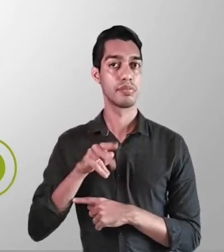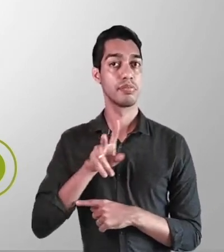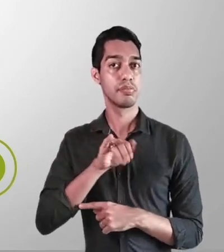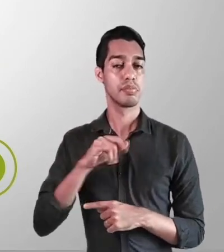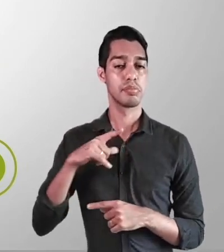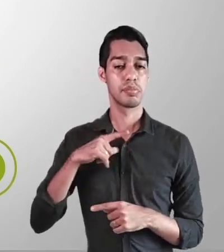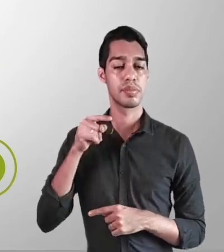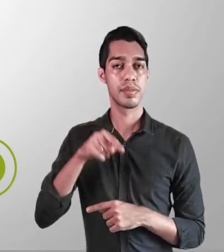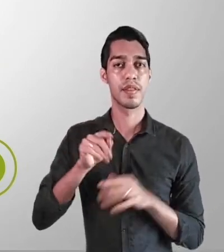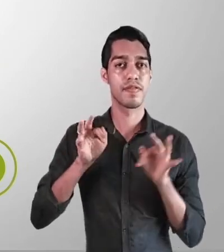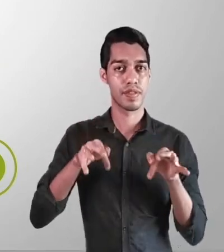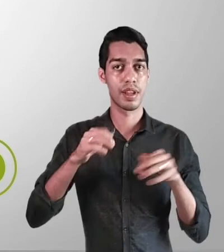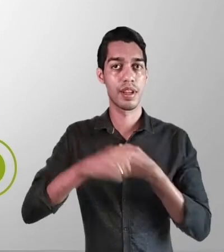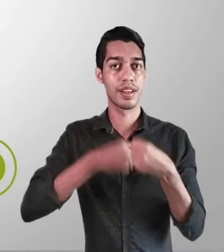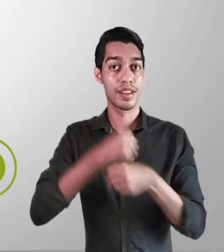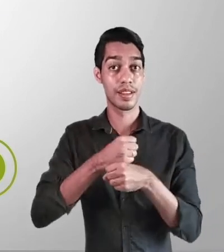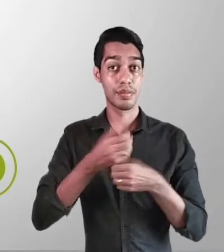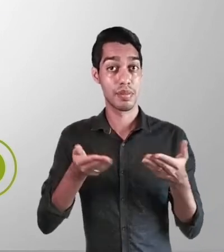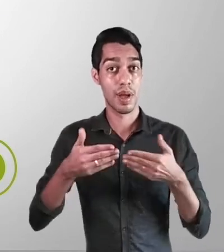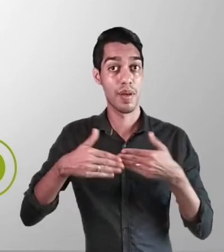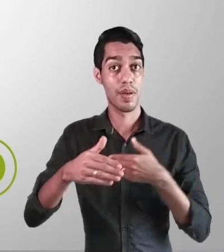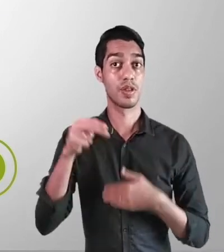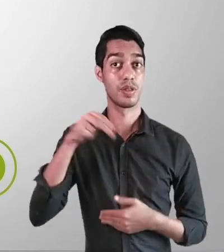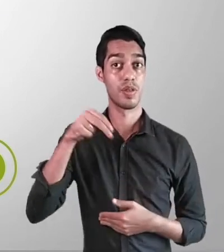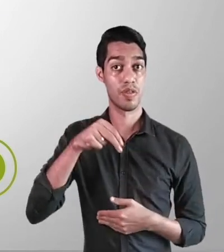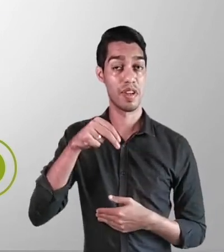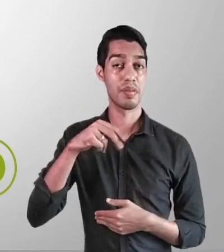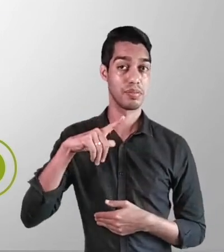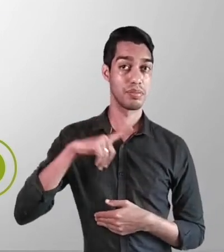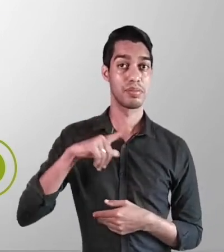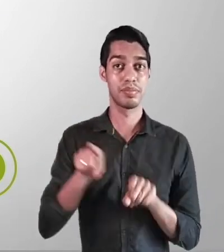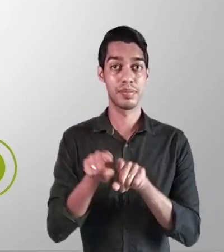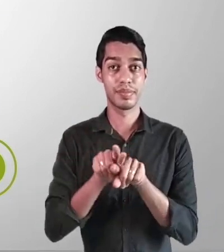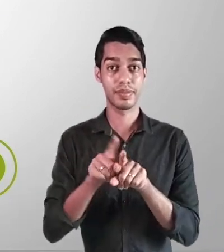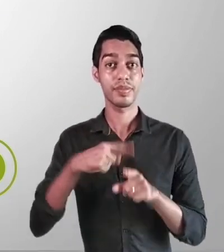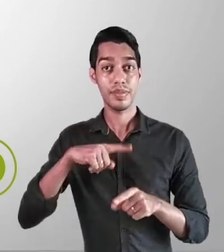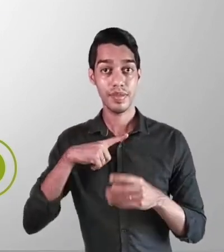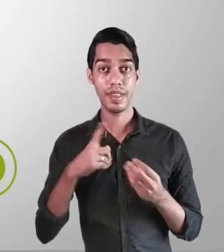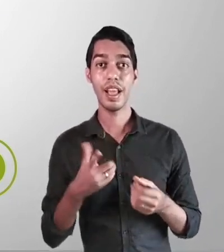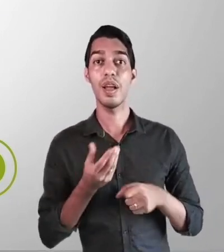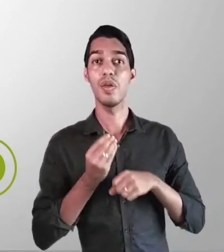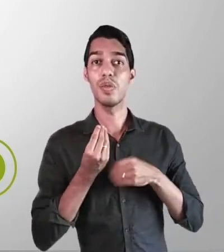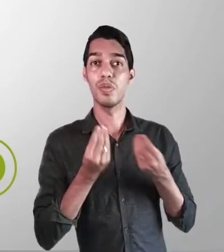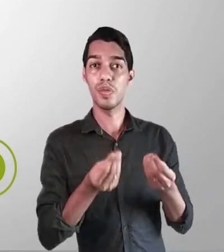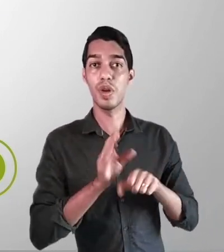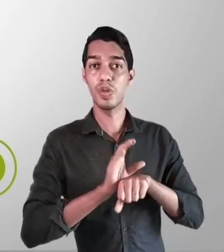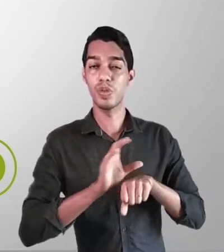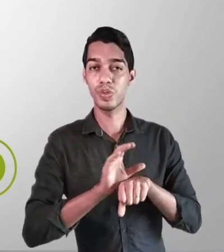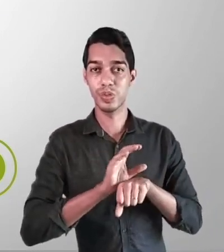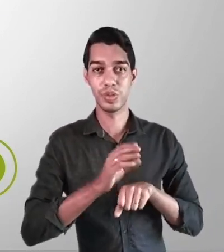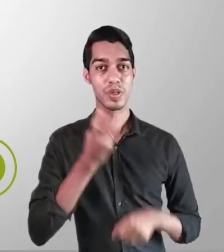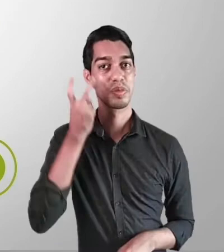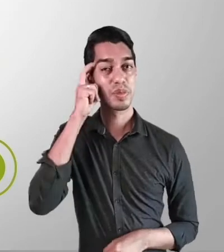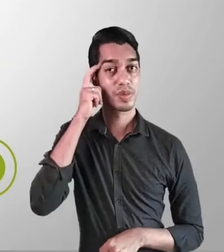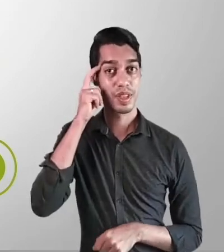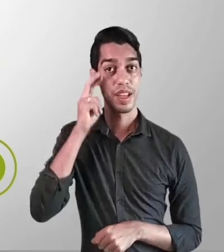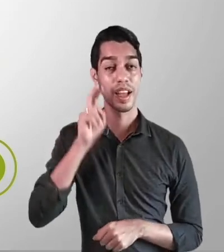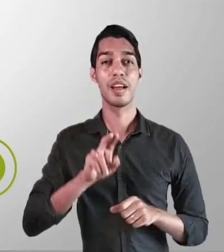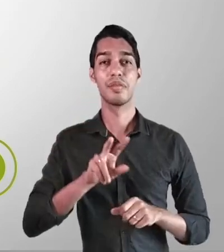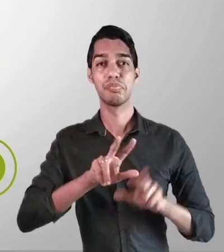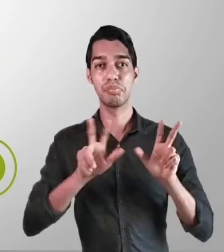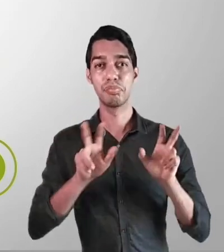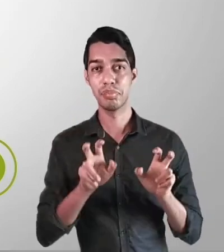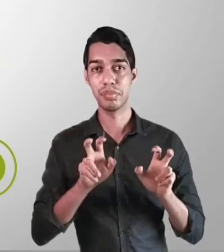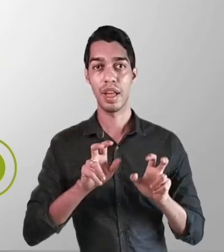agora em novembro. A gente promove um concurso cultural chamado Quem Sonha Poupa. O objetivo desse